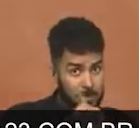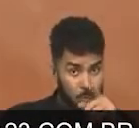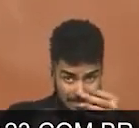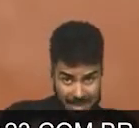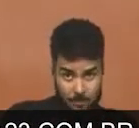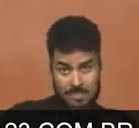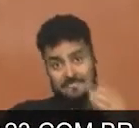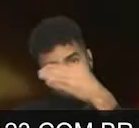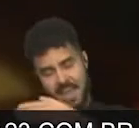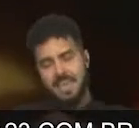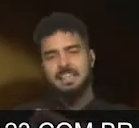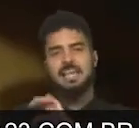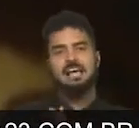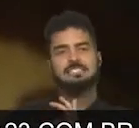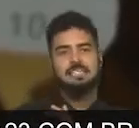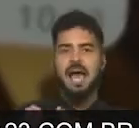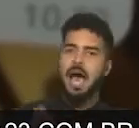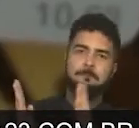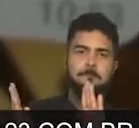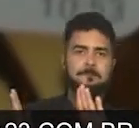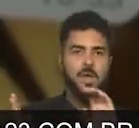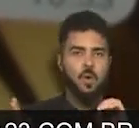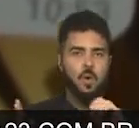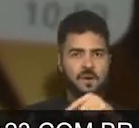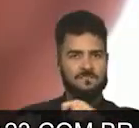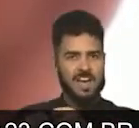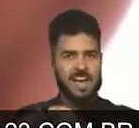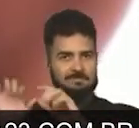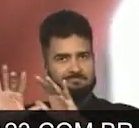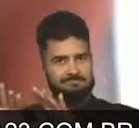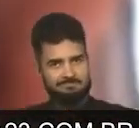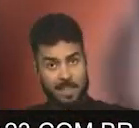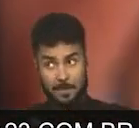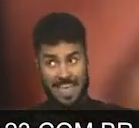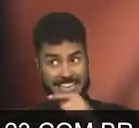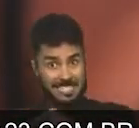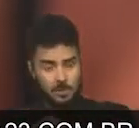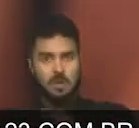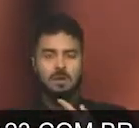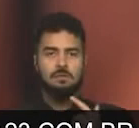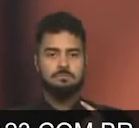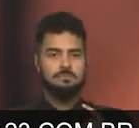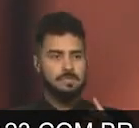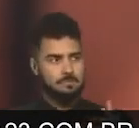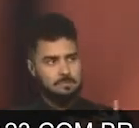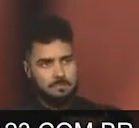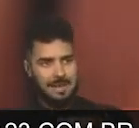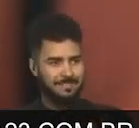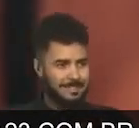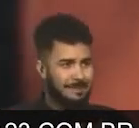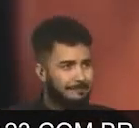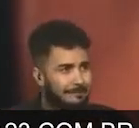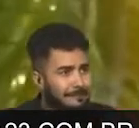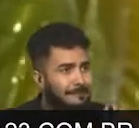delegacia e abrir um boletim de ocorrência, já que nesse sentido, o suporte das redes sociais muitas vezes é